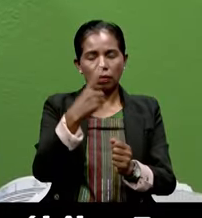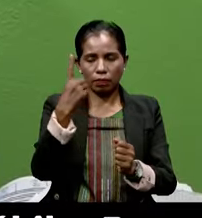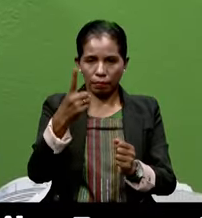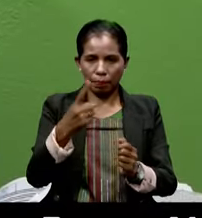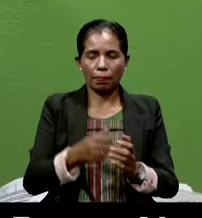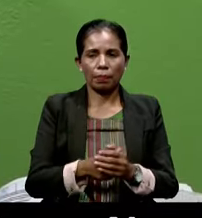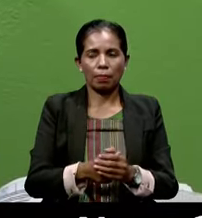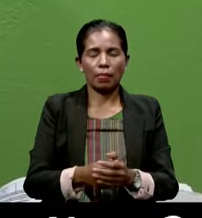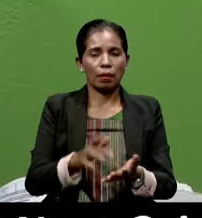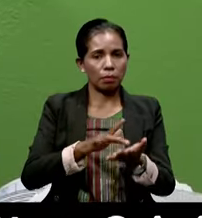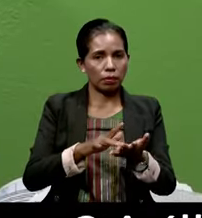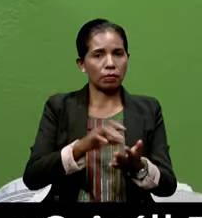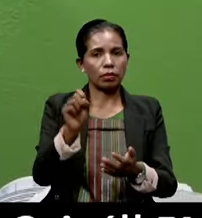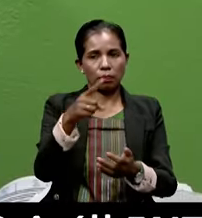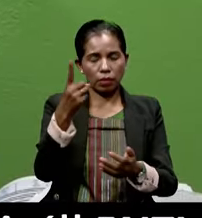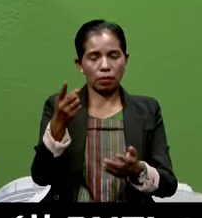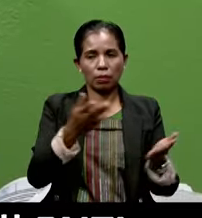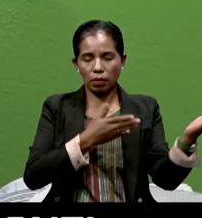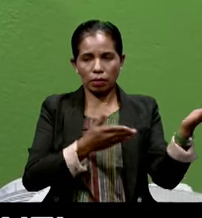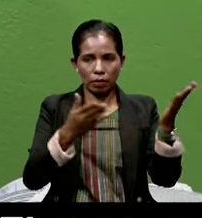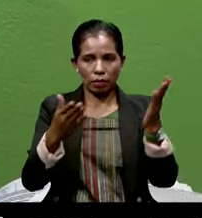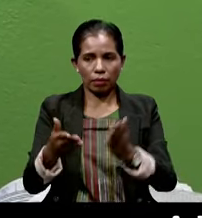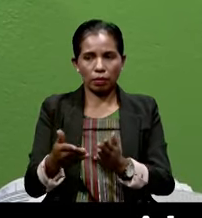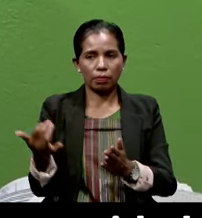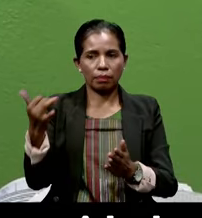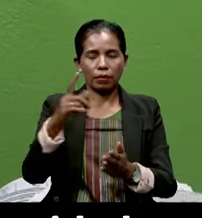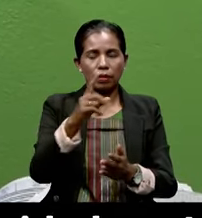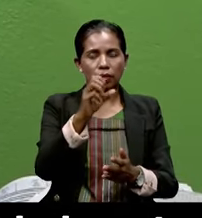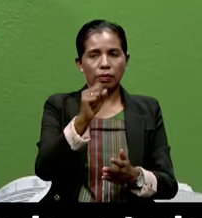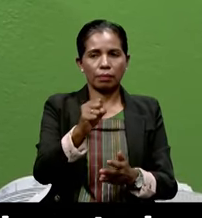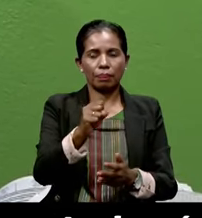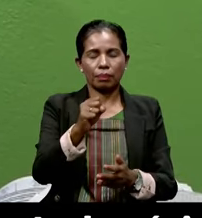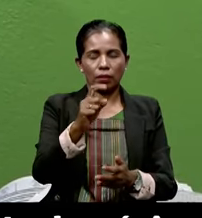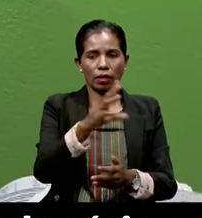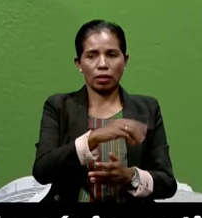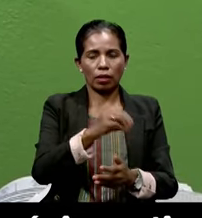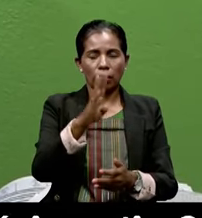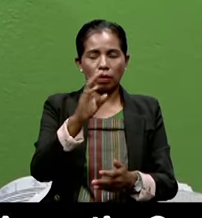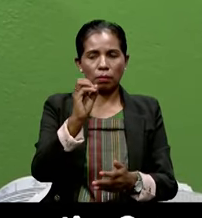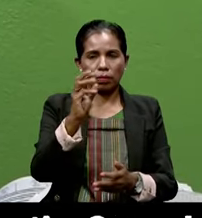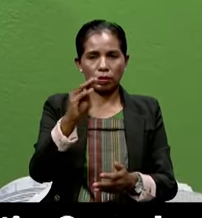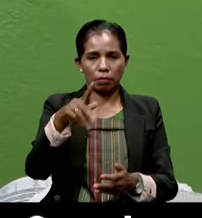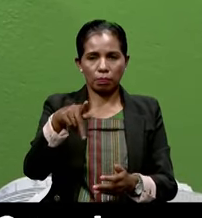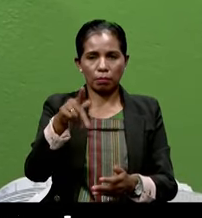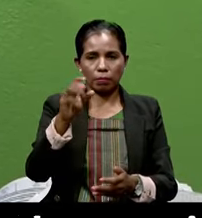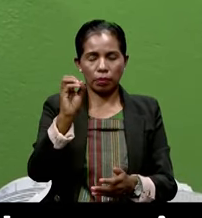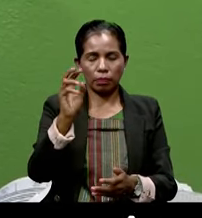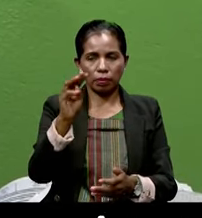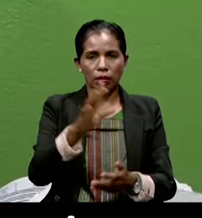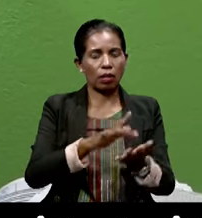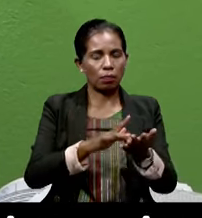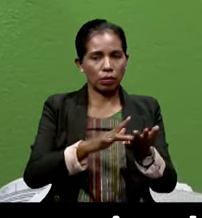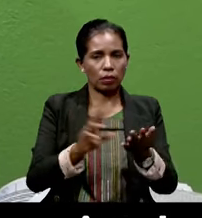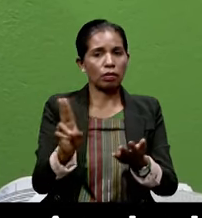11 item nebe mak tama ona mak ceftriaxone, antibiotic ceftriaxone, vancomycin, propiltiouracil,